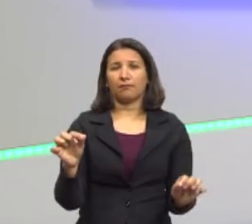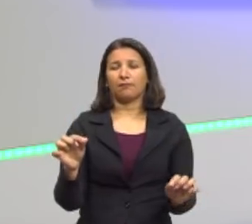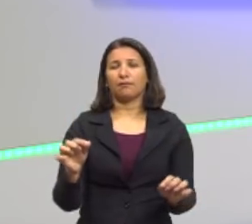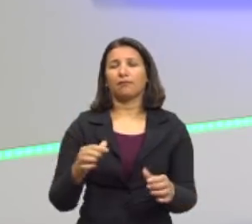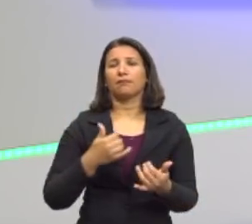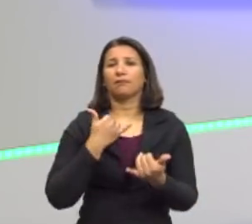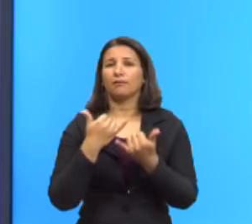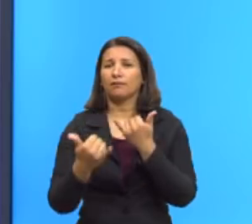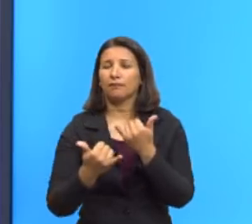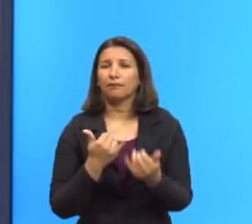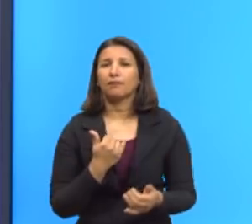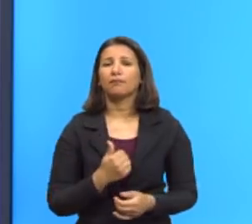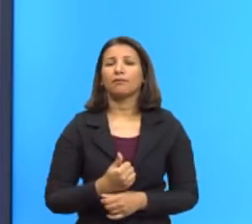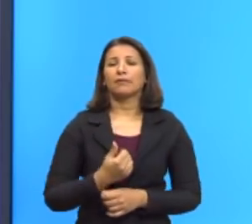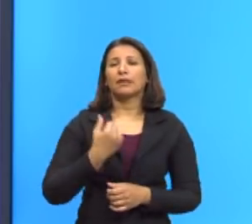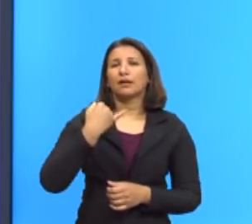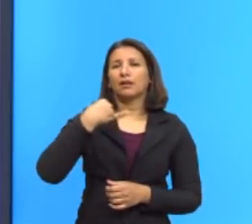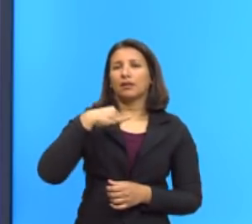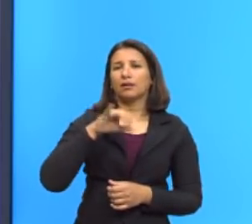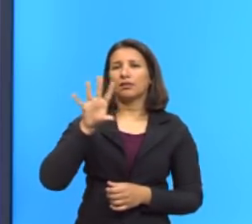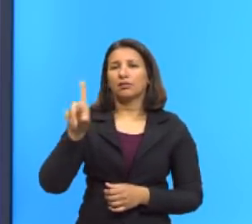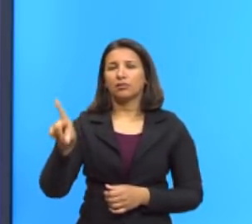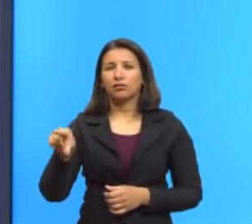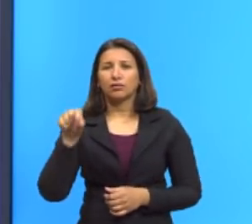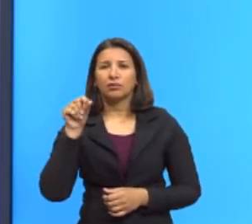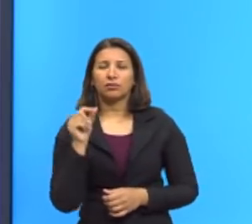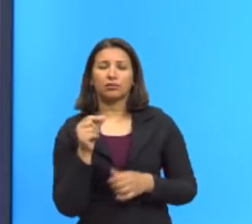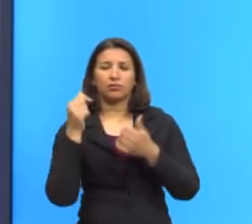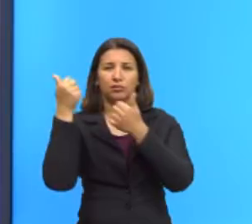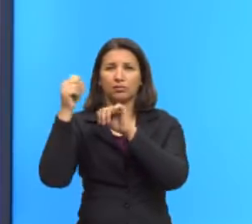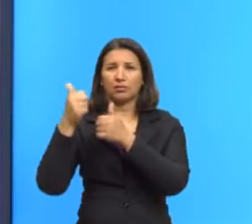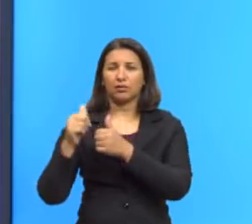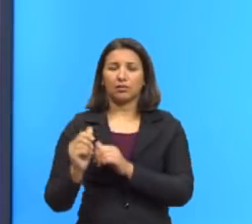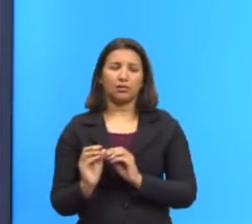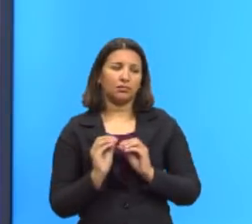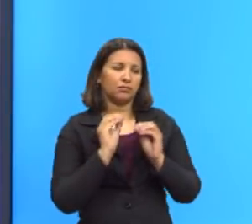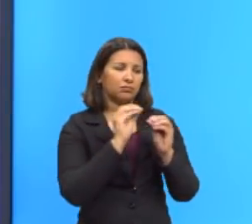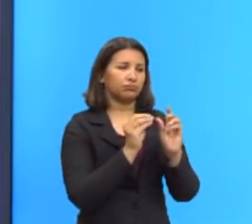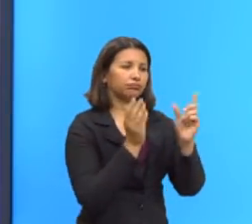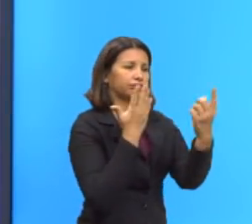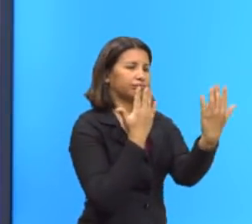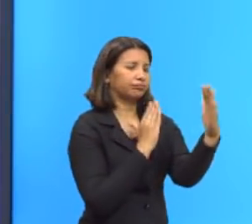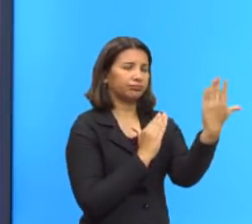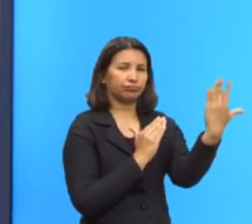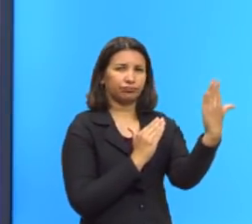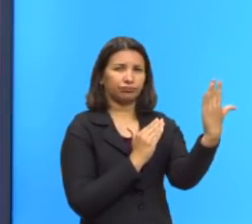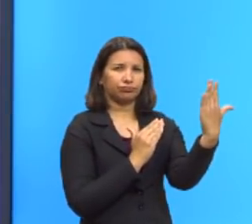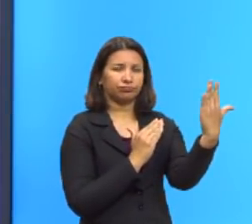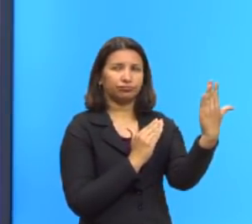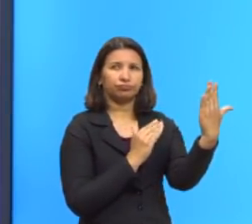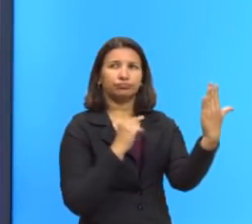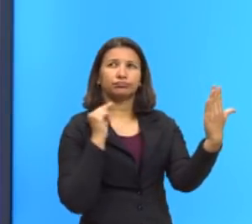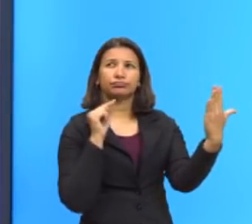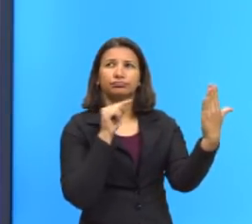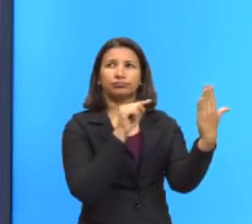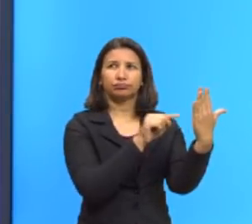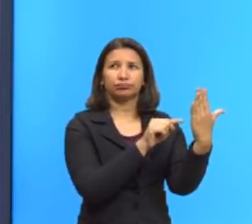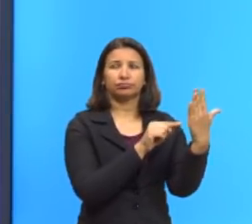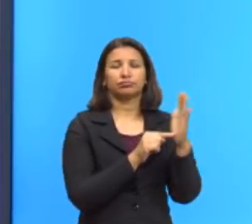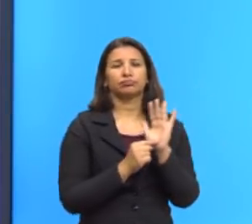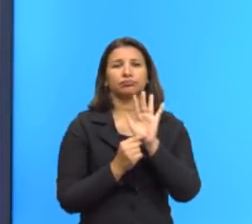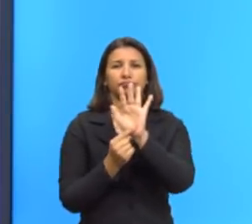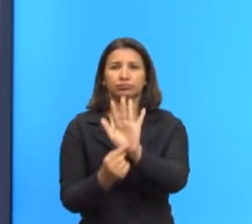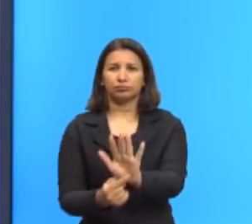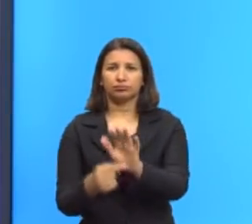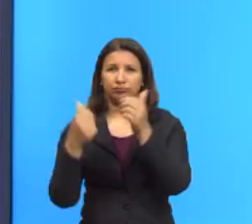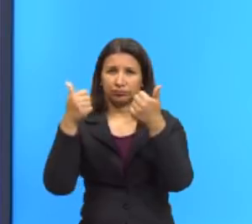imagem aqui, nós temos um raio de luz que vai até o espelho e reflete. E a gente prolonga eles até chegar aqui